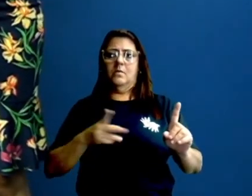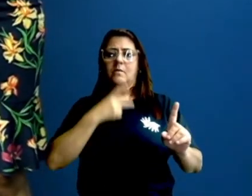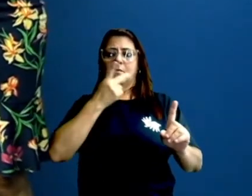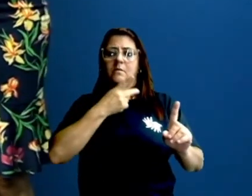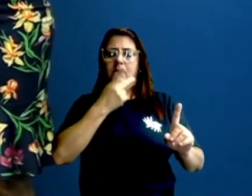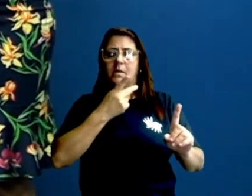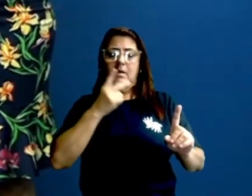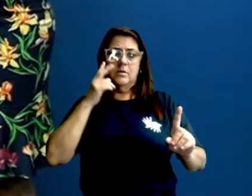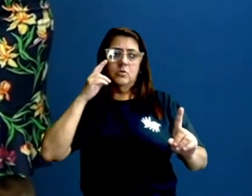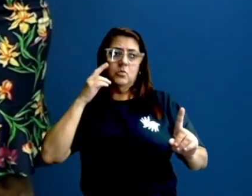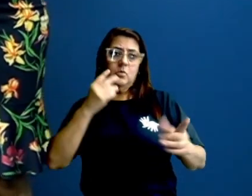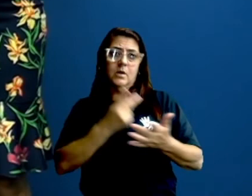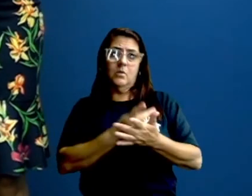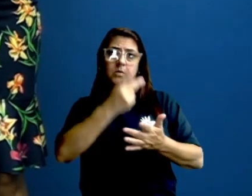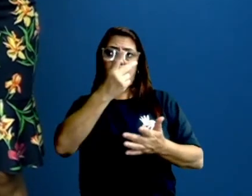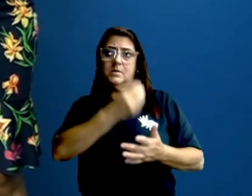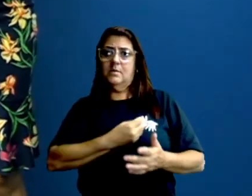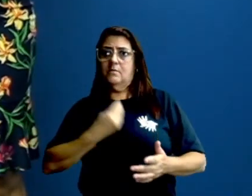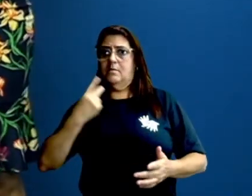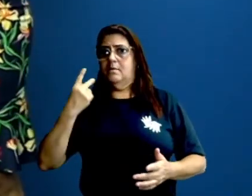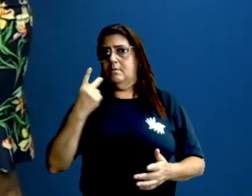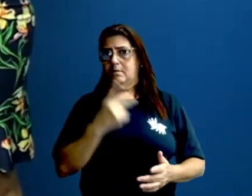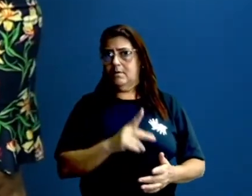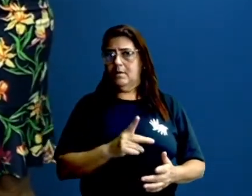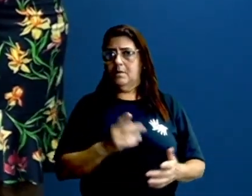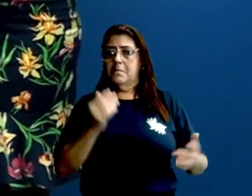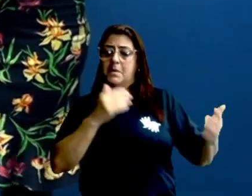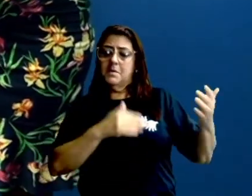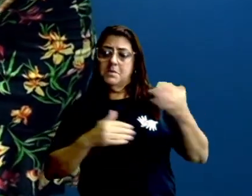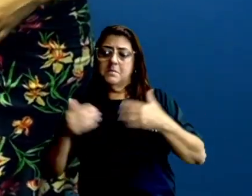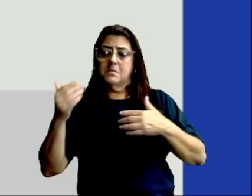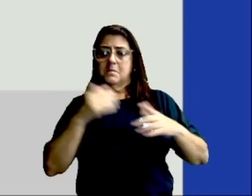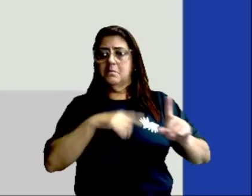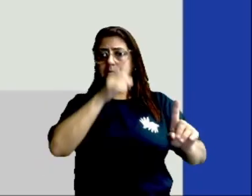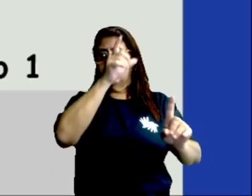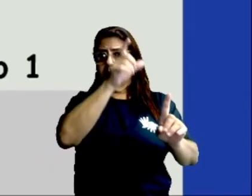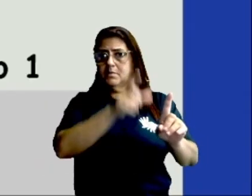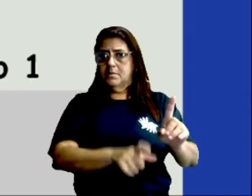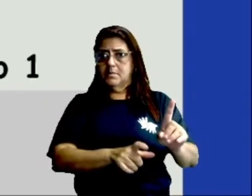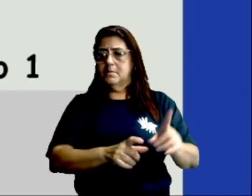do ponto de vista dele, mas com mais personagens aí inclusos.